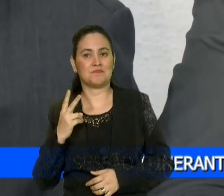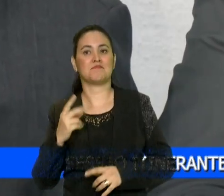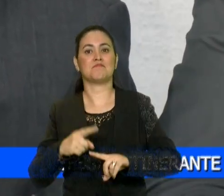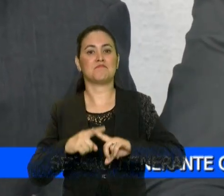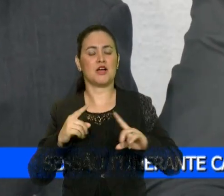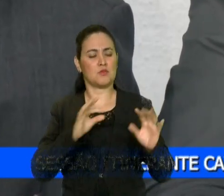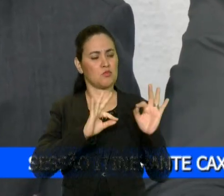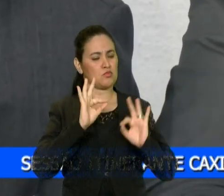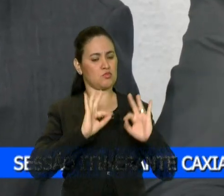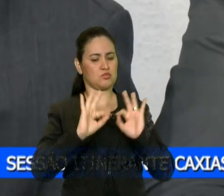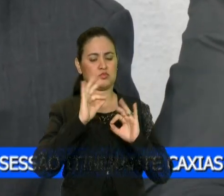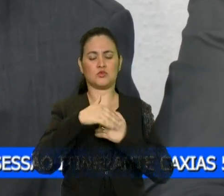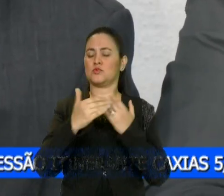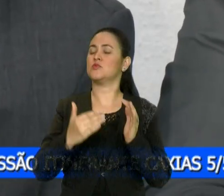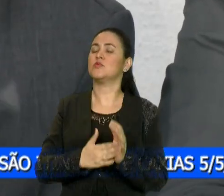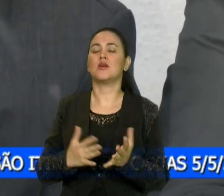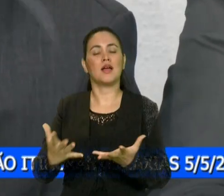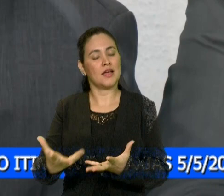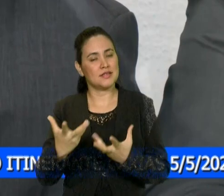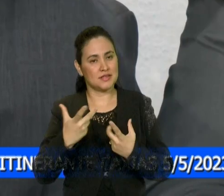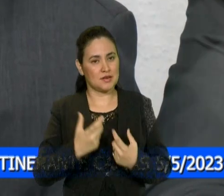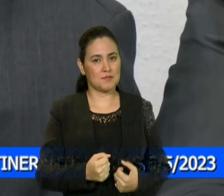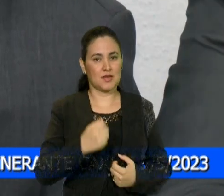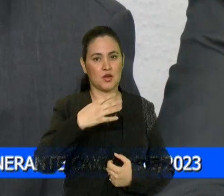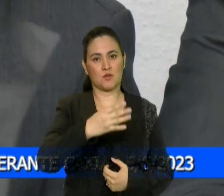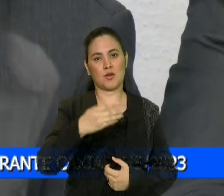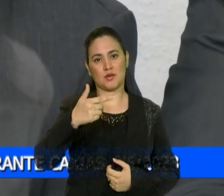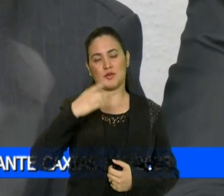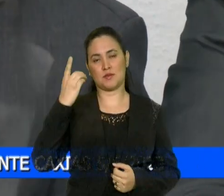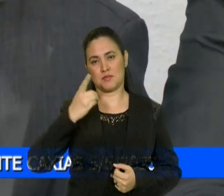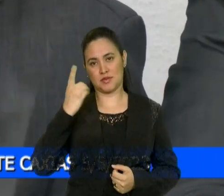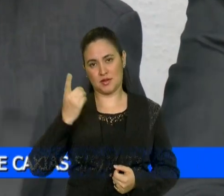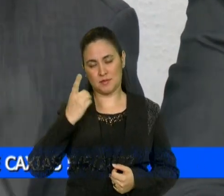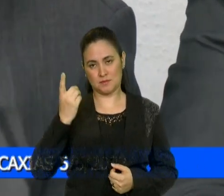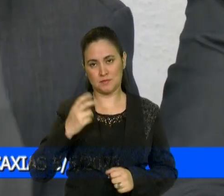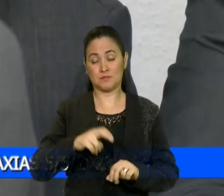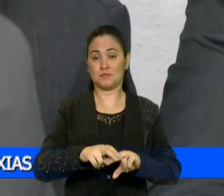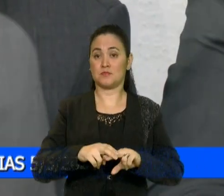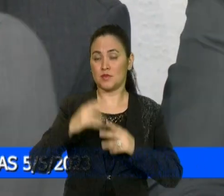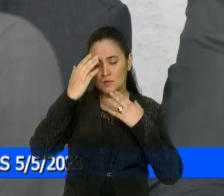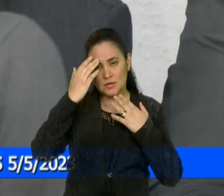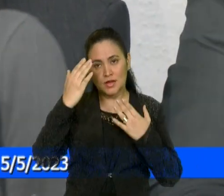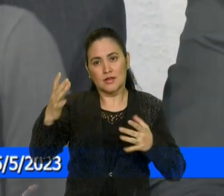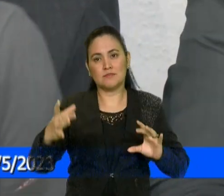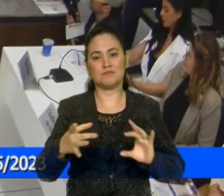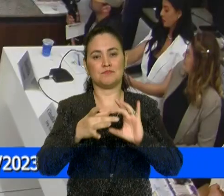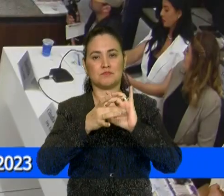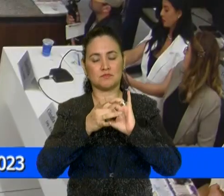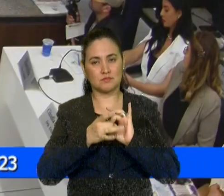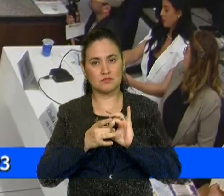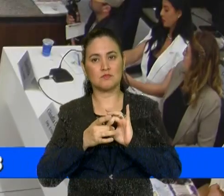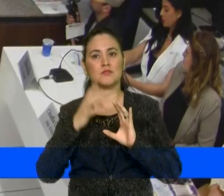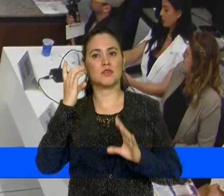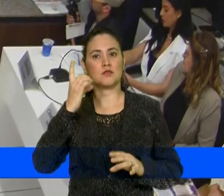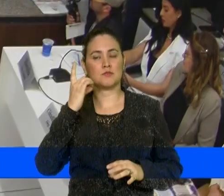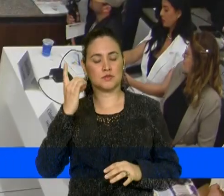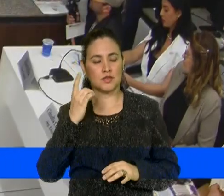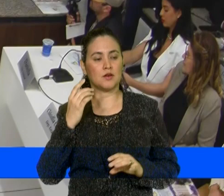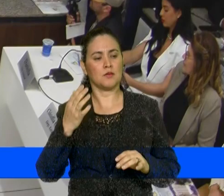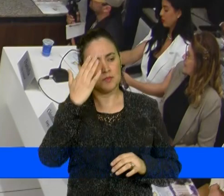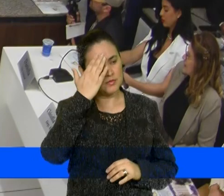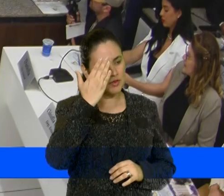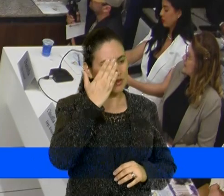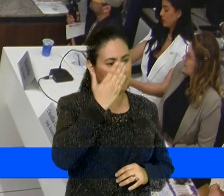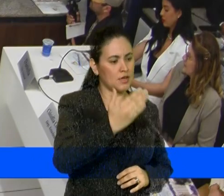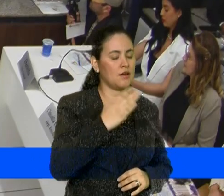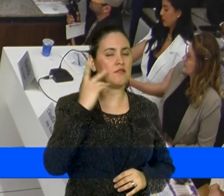aqui a parceria do Poder Executivo Municipal em nome do prefeito Fábio Gentil, em que eu agradeço a todos que fazem